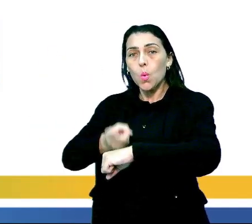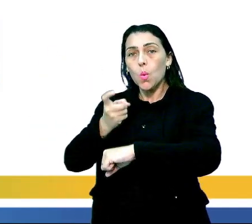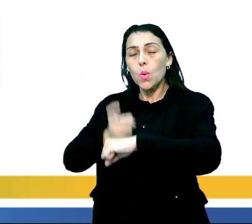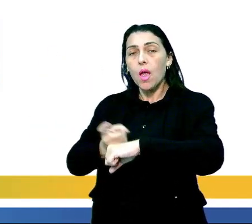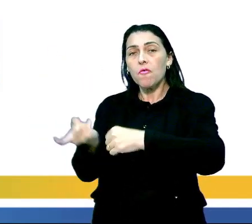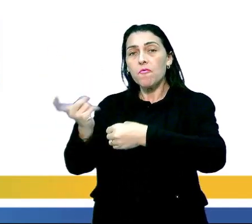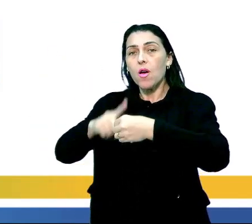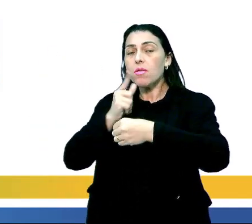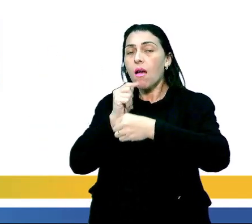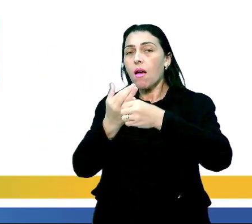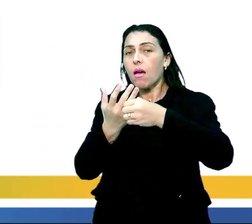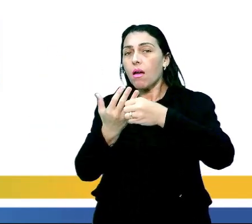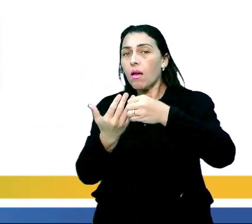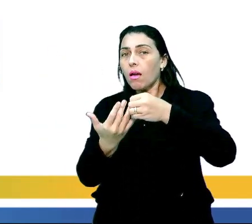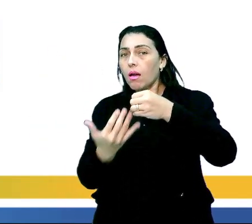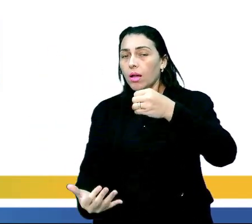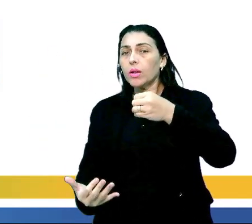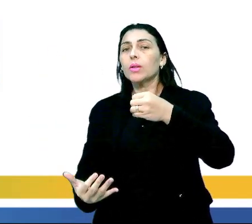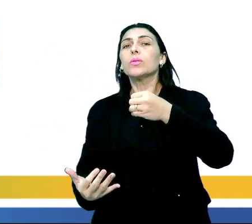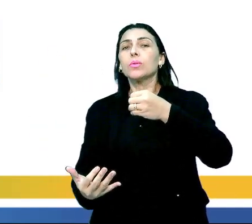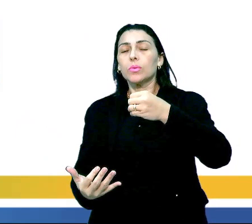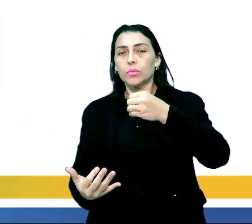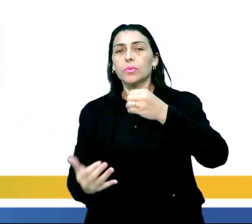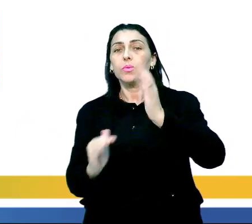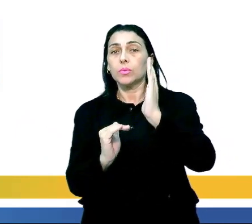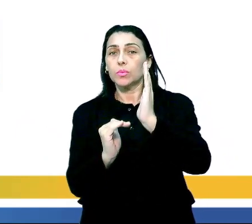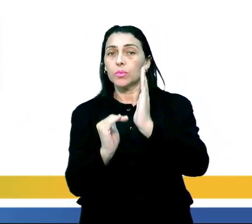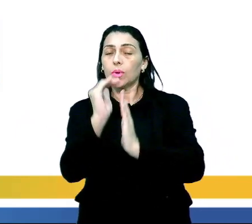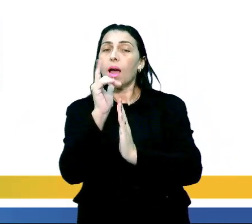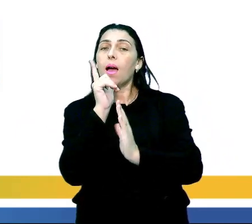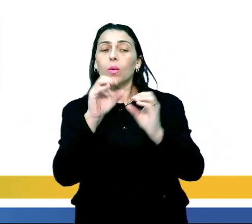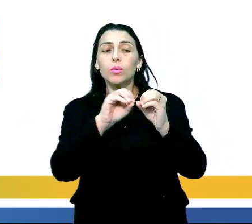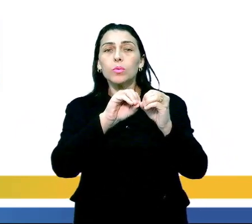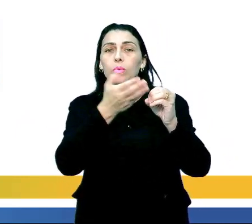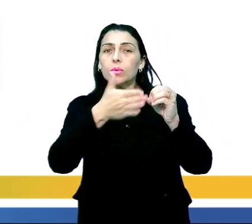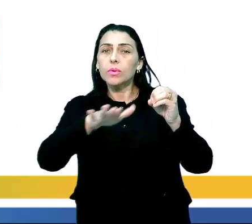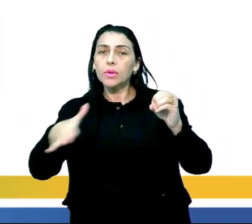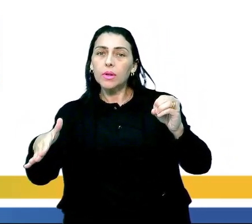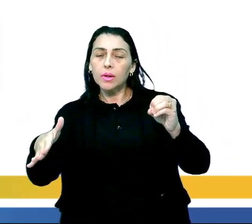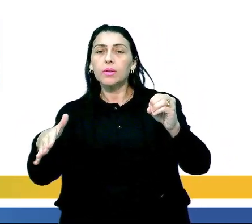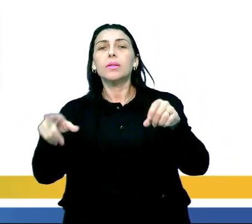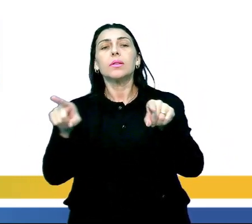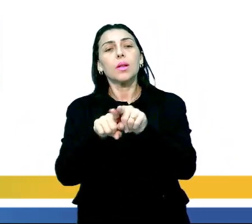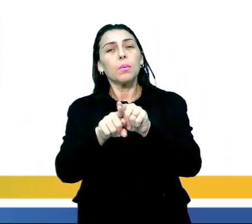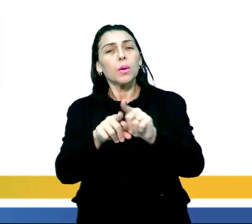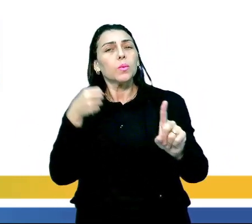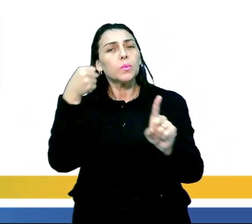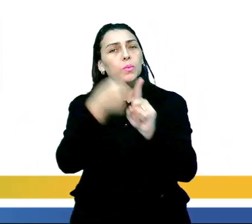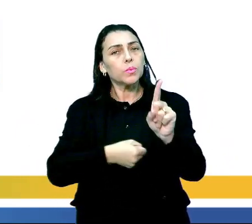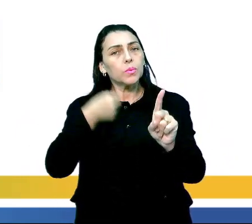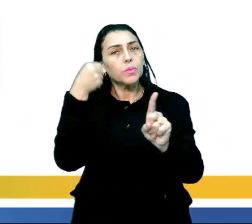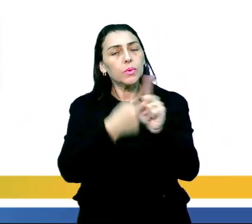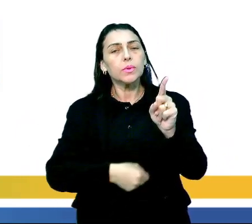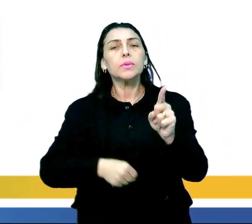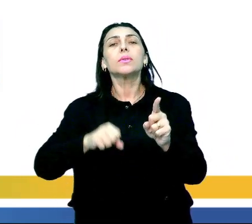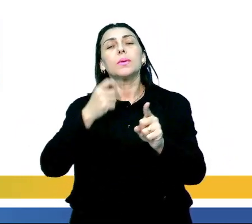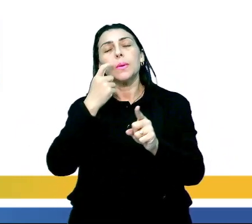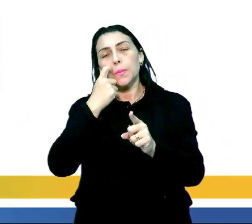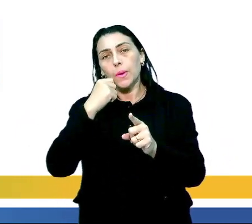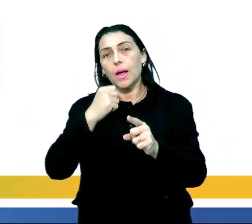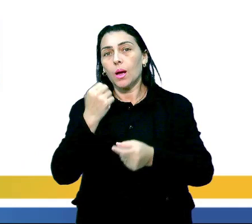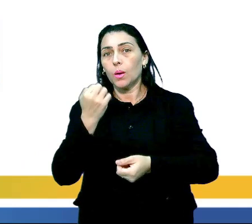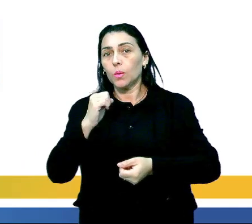aí no aumento também do nível da água dos oceanos. Outros impactos significativos